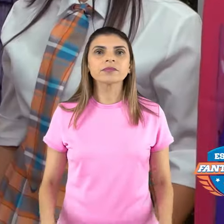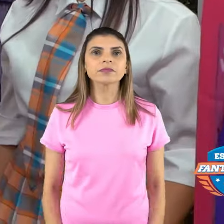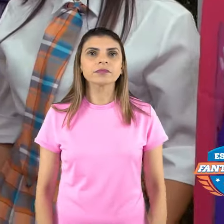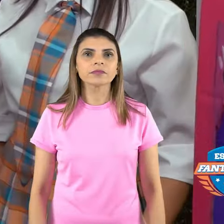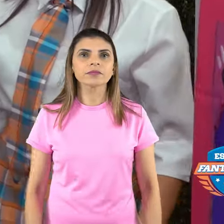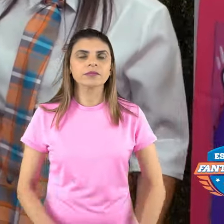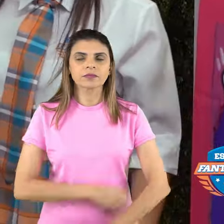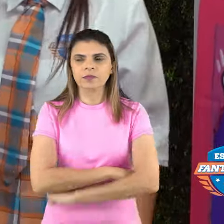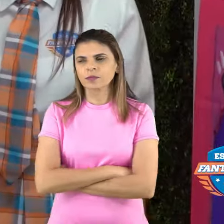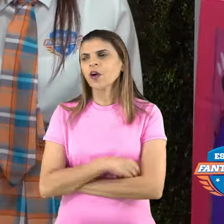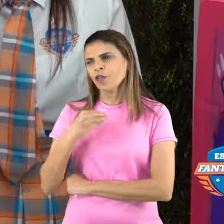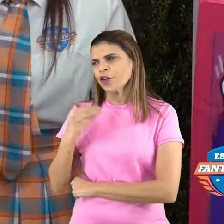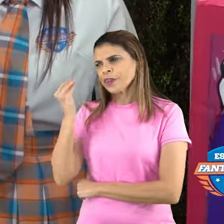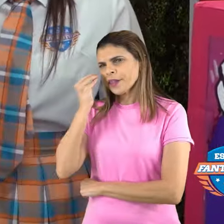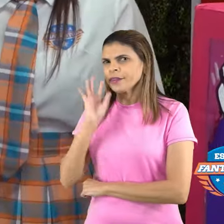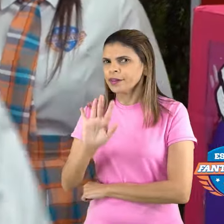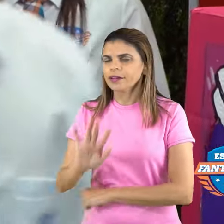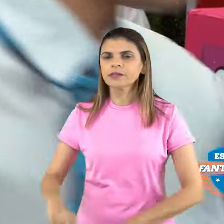Deixa eu tentar agora.